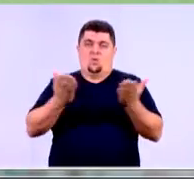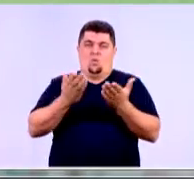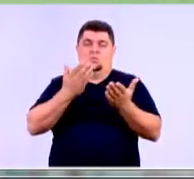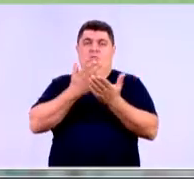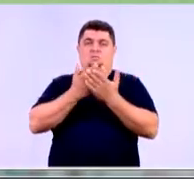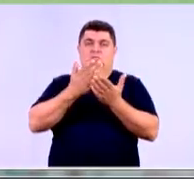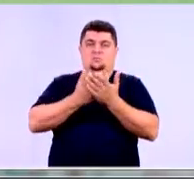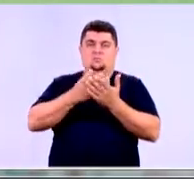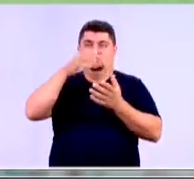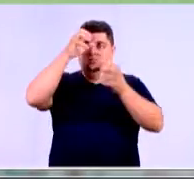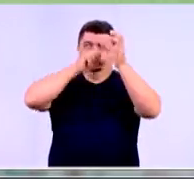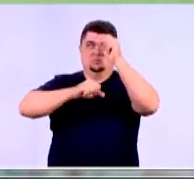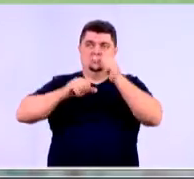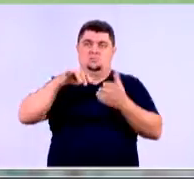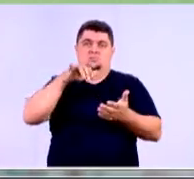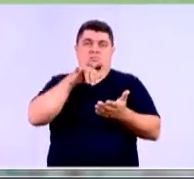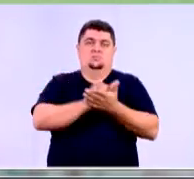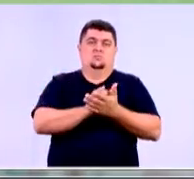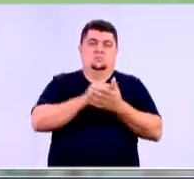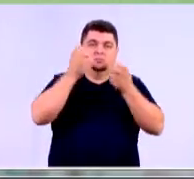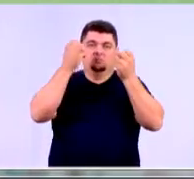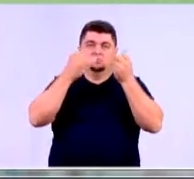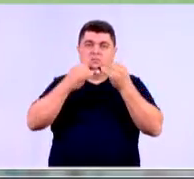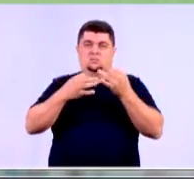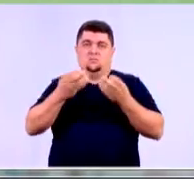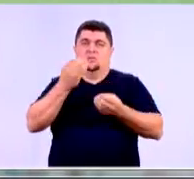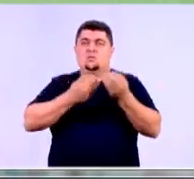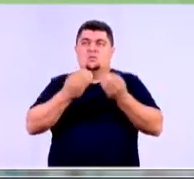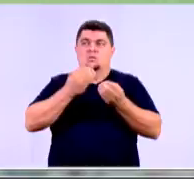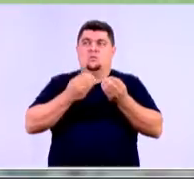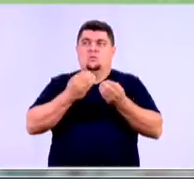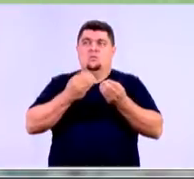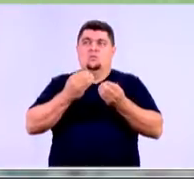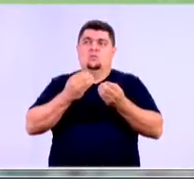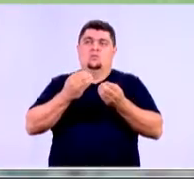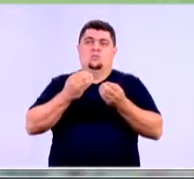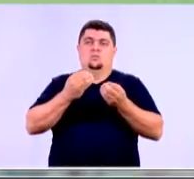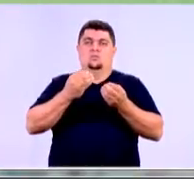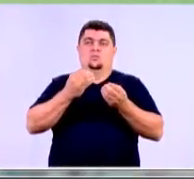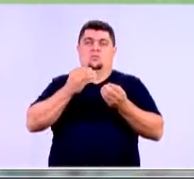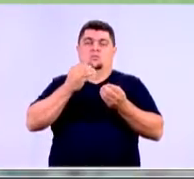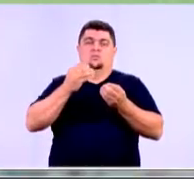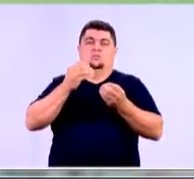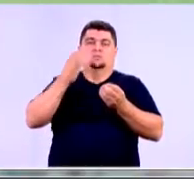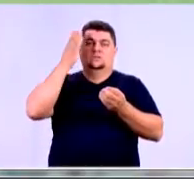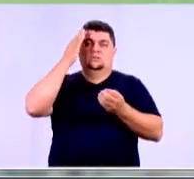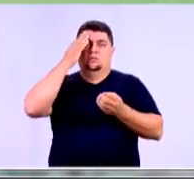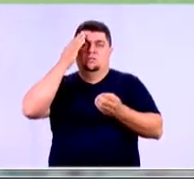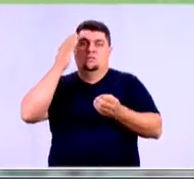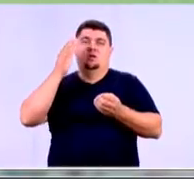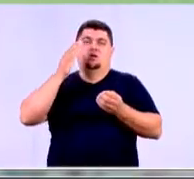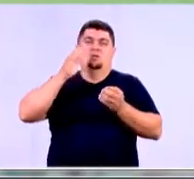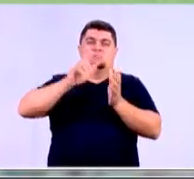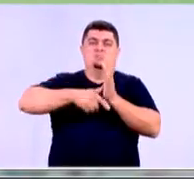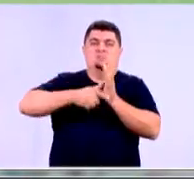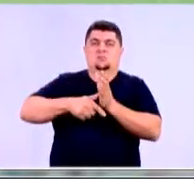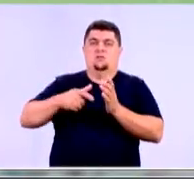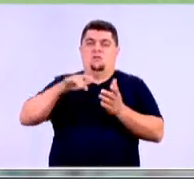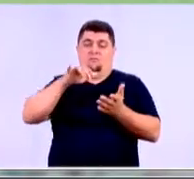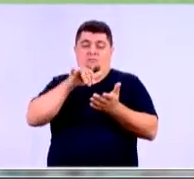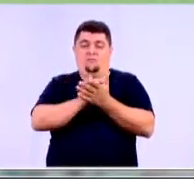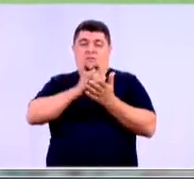sobre o cadastro, falamos sobre o que é inadimplência e como calculá-la, falamos da ficha